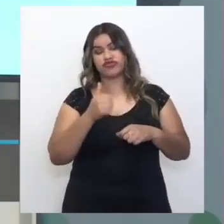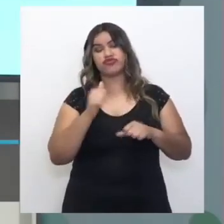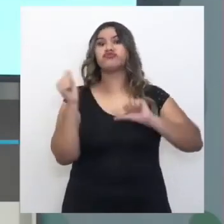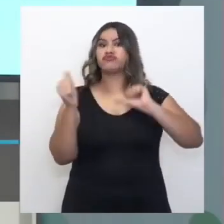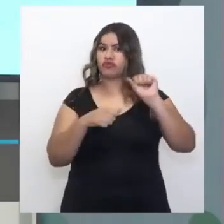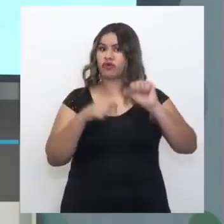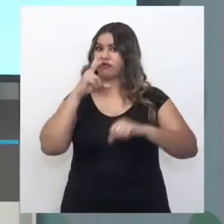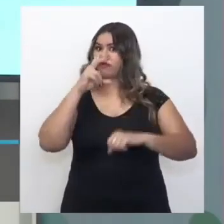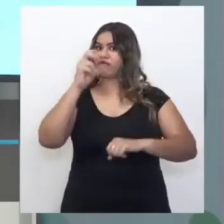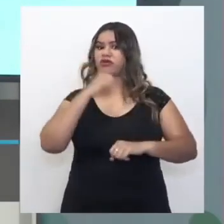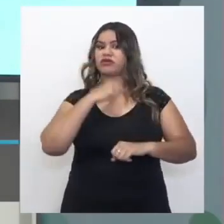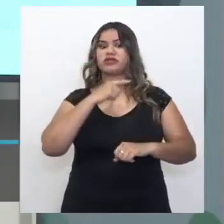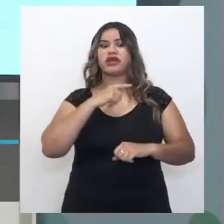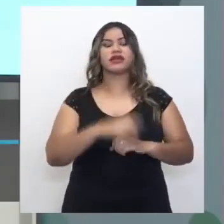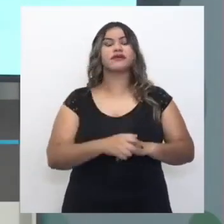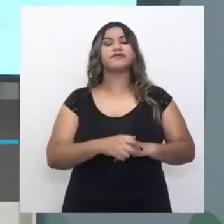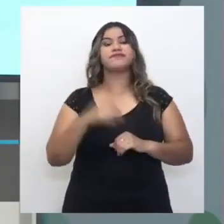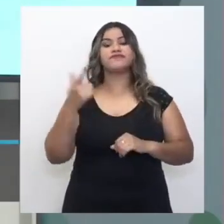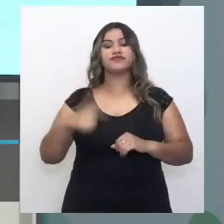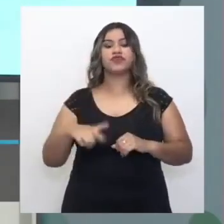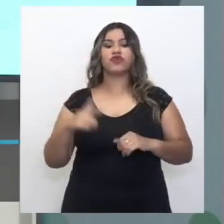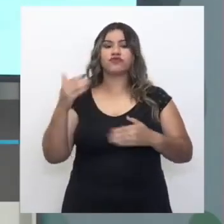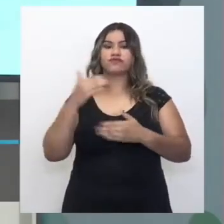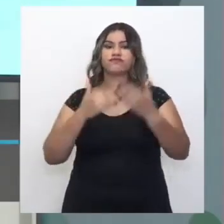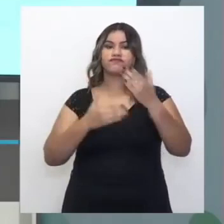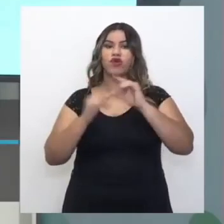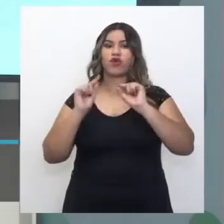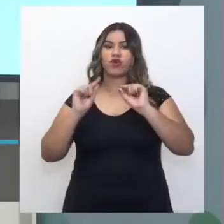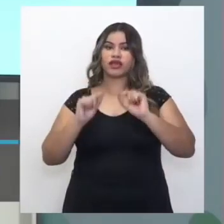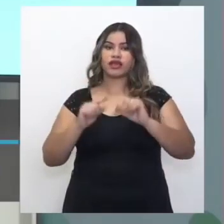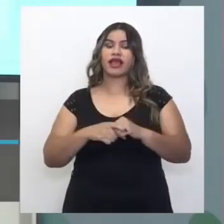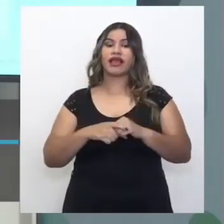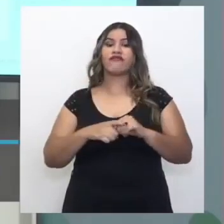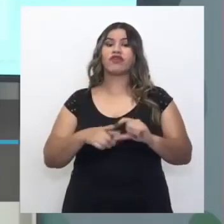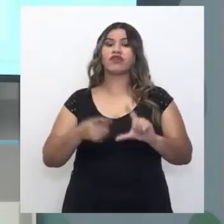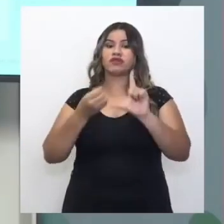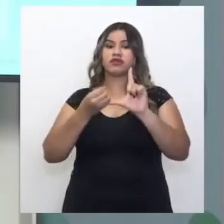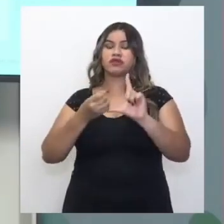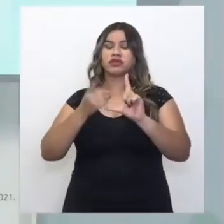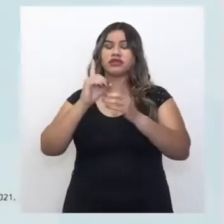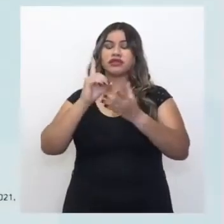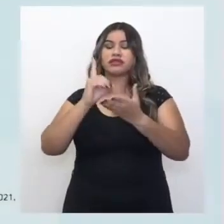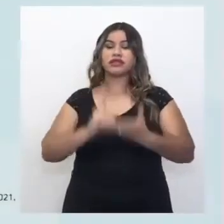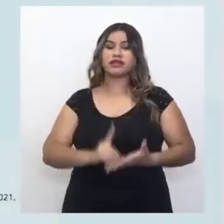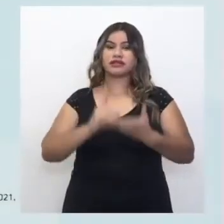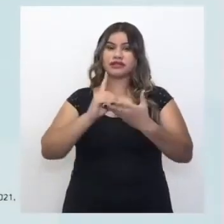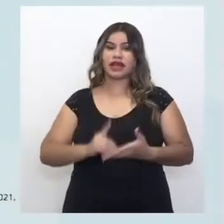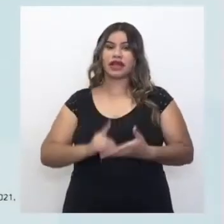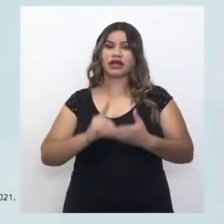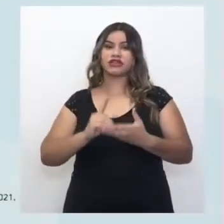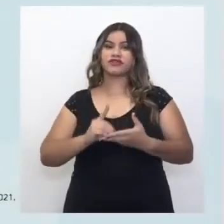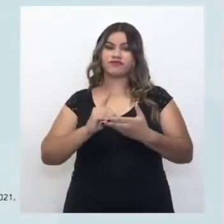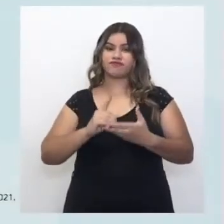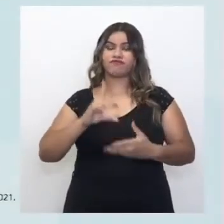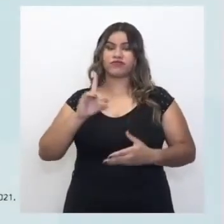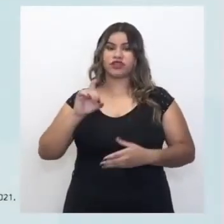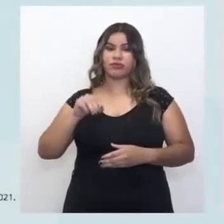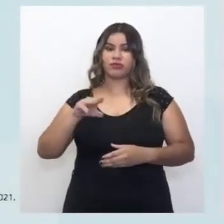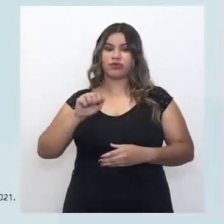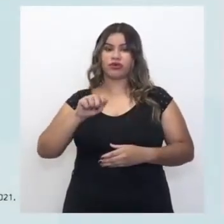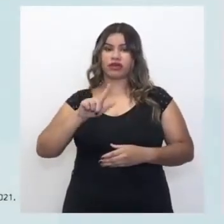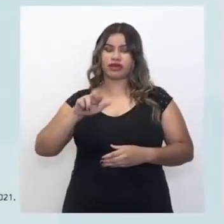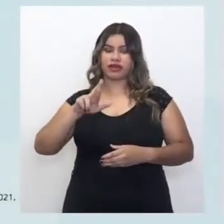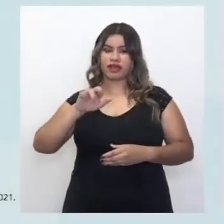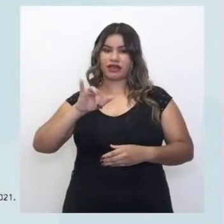né? Vamos aí para a próxima tela, que a gente vai ver uma densidade demográfica mundial, né, porque eu quero mostrar para vocês principalmente o que eu chamei